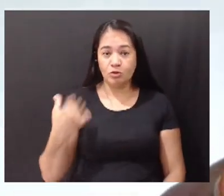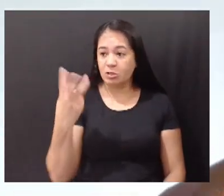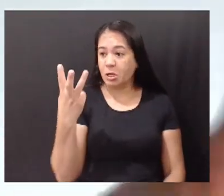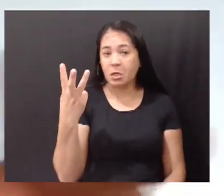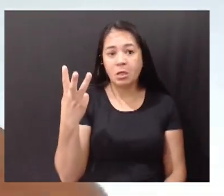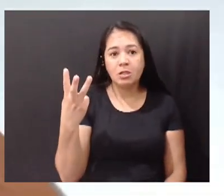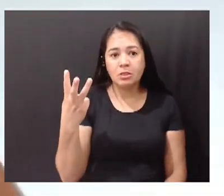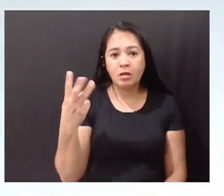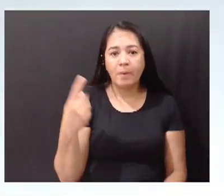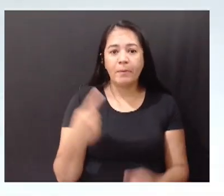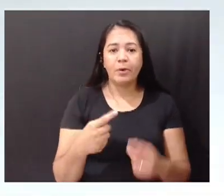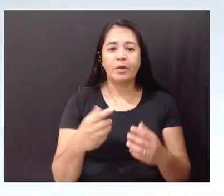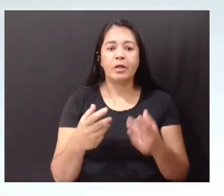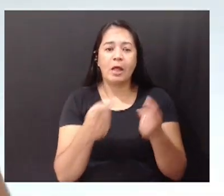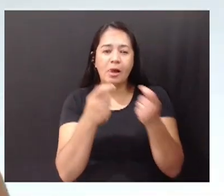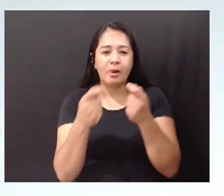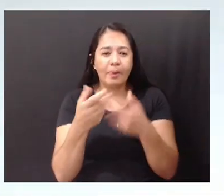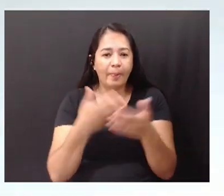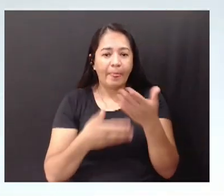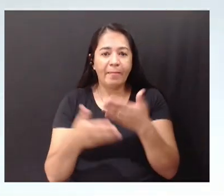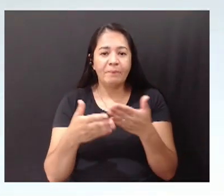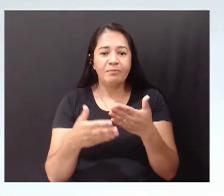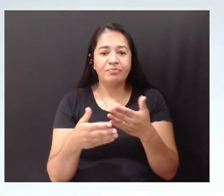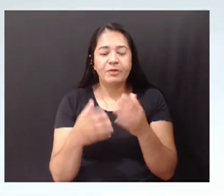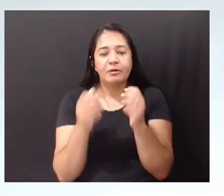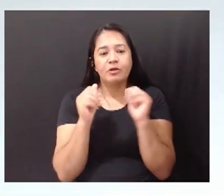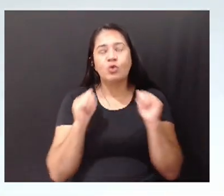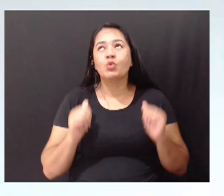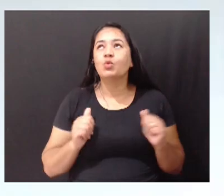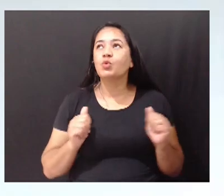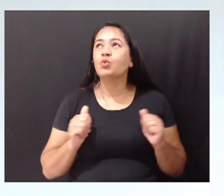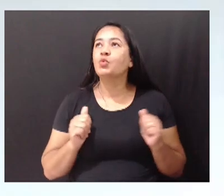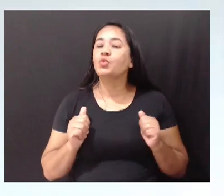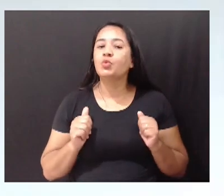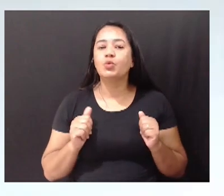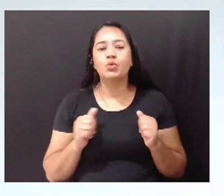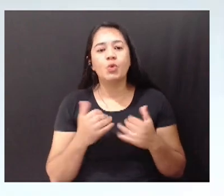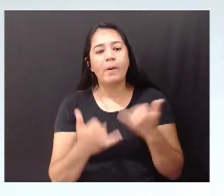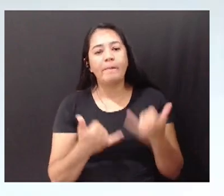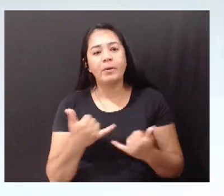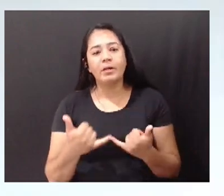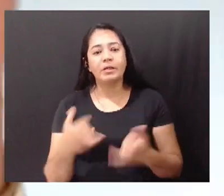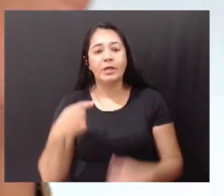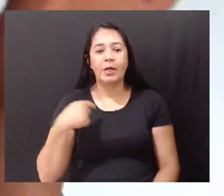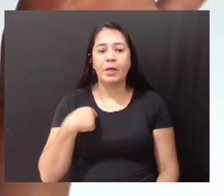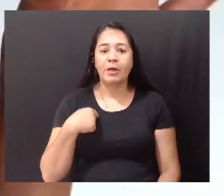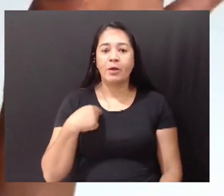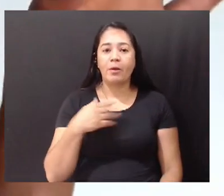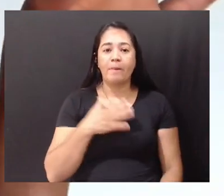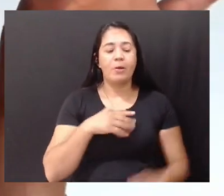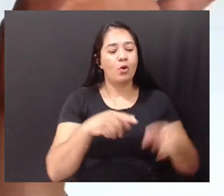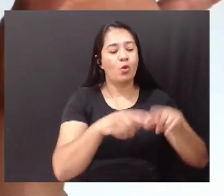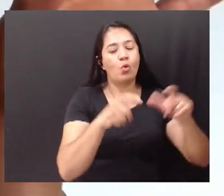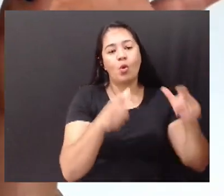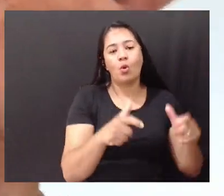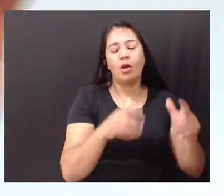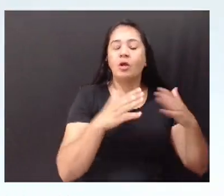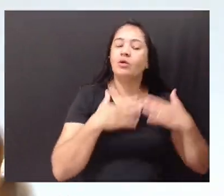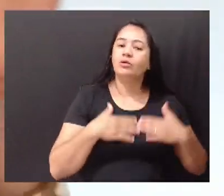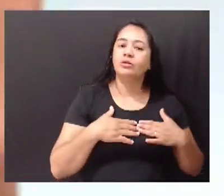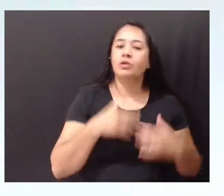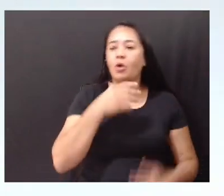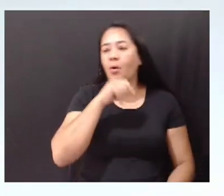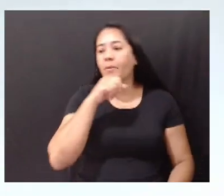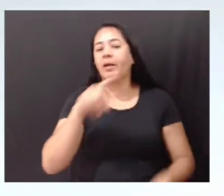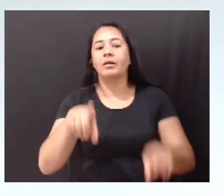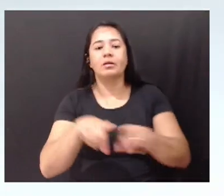jogos interativos que ele vai ficar quietinho no mundinho dele jogando, eu vou ter meu espaço de descanso, o pai vai ter o espaço dele de descanso e